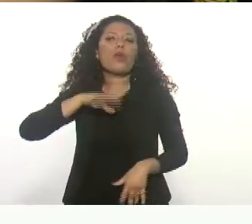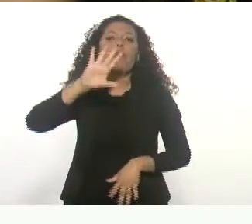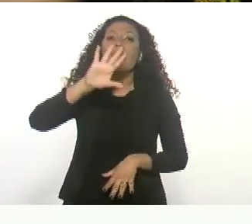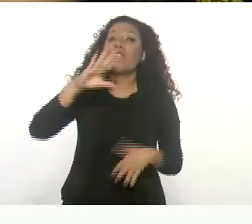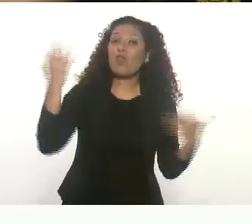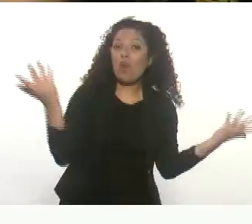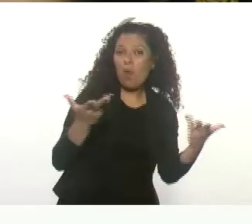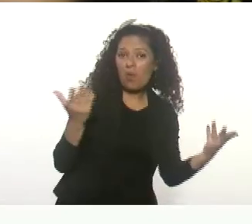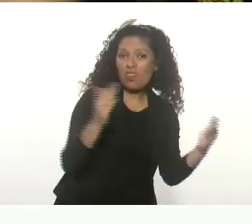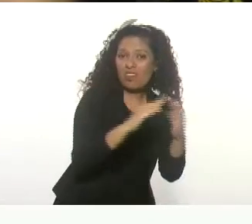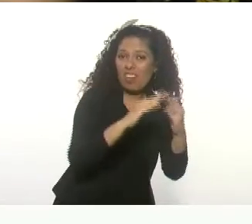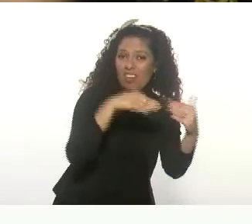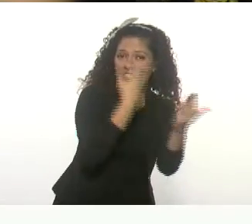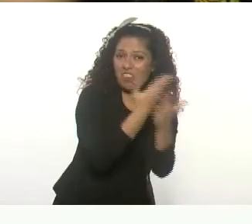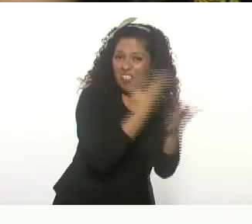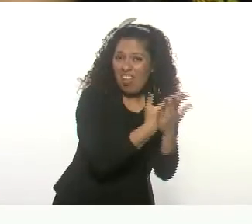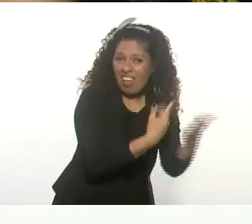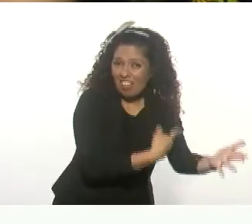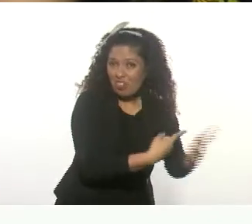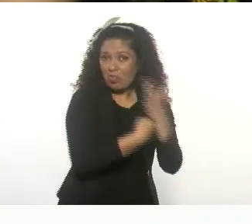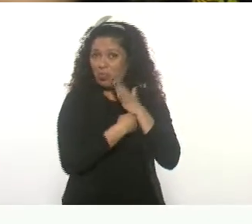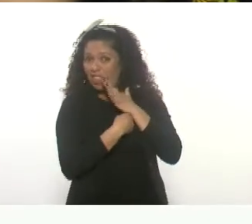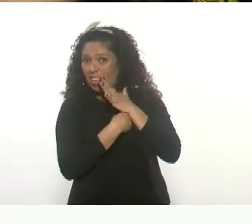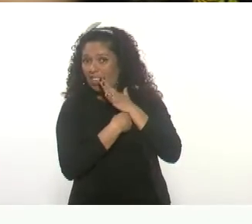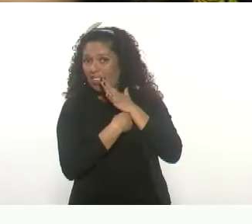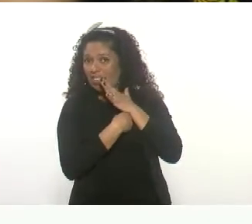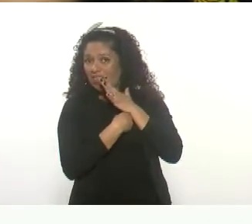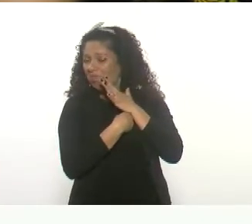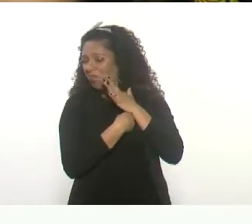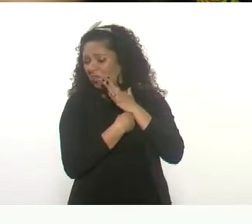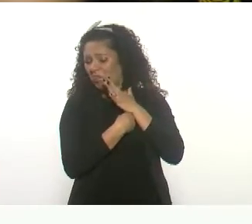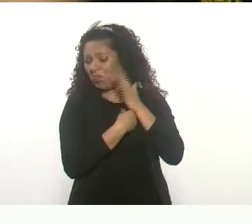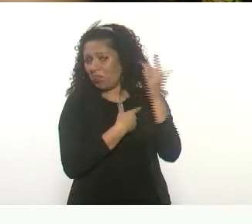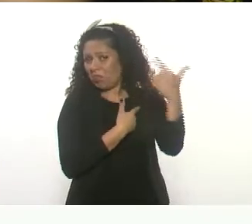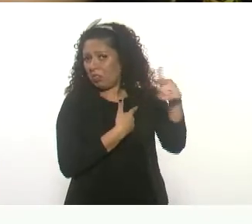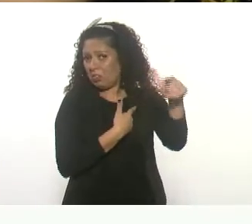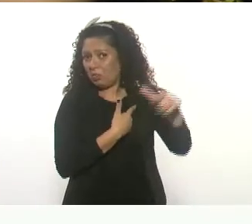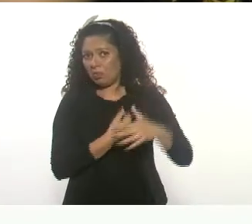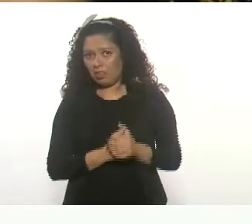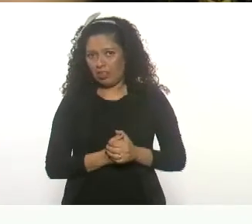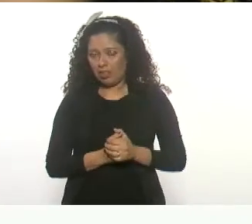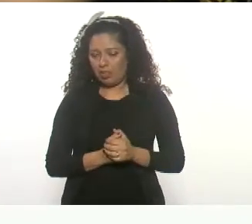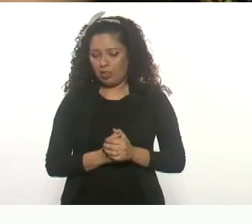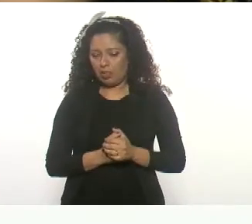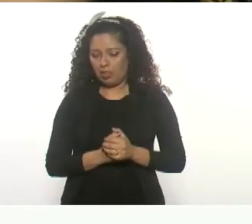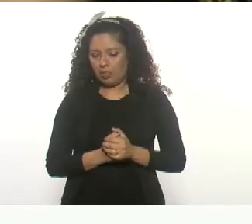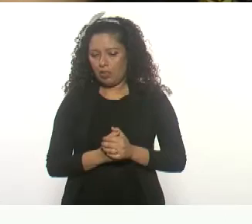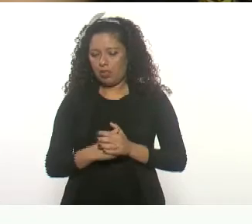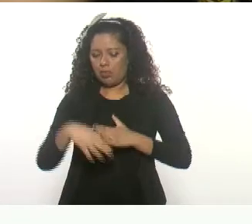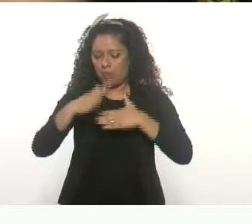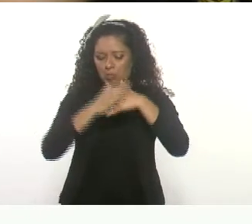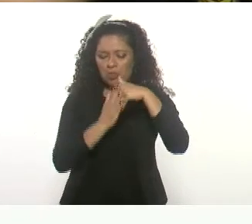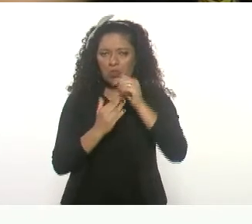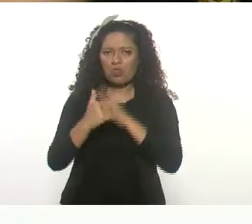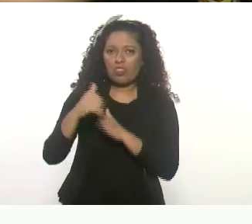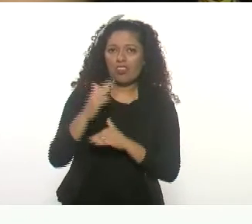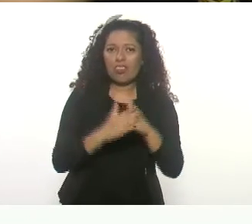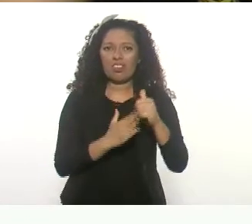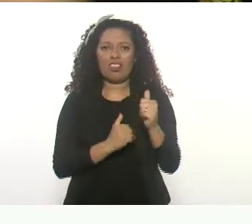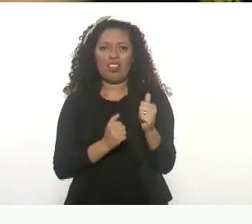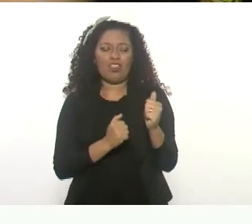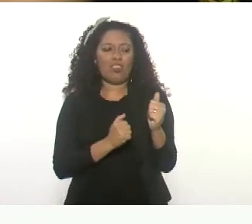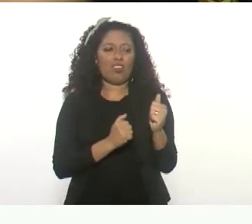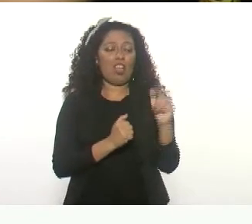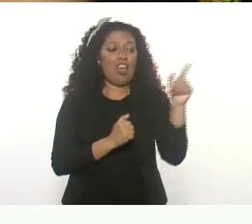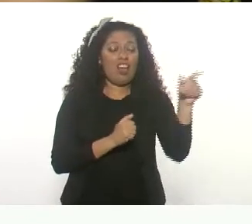não correspondem a esses sonhos, anseios e realmente as habilidades e competências. A escola ela não apresenta uma perspectiva